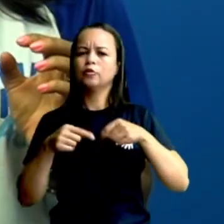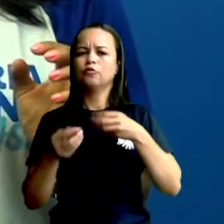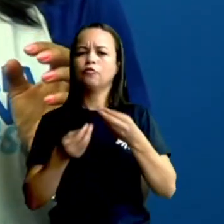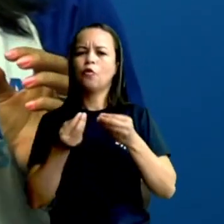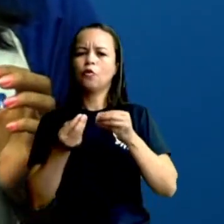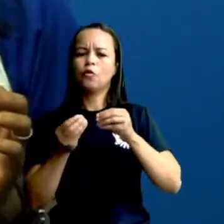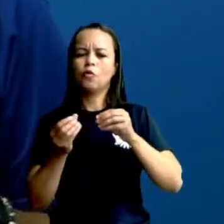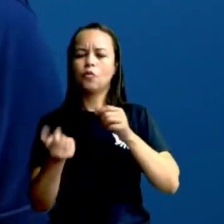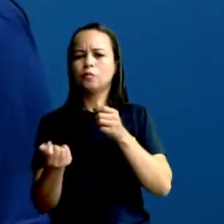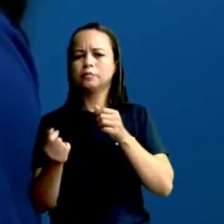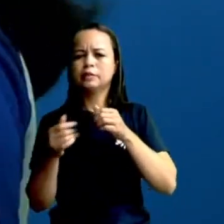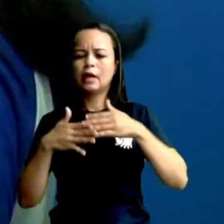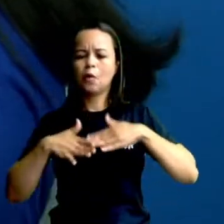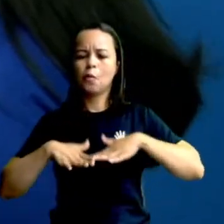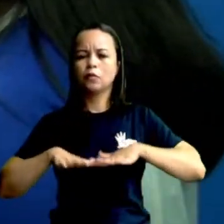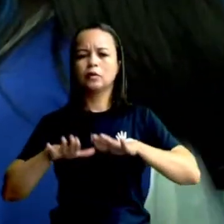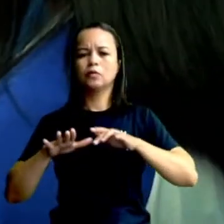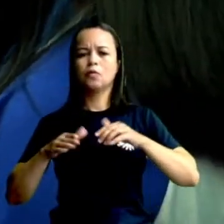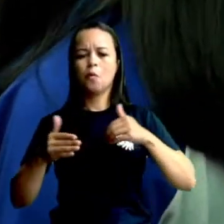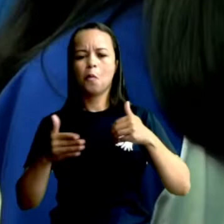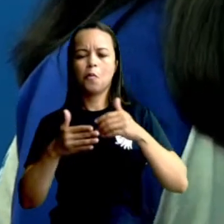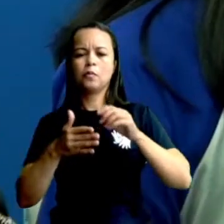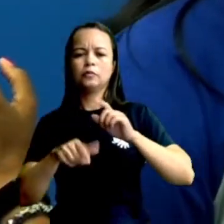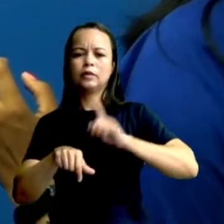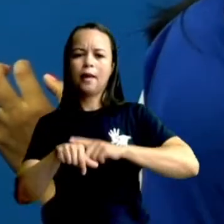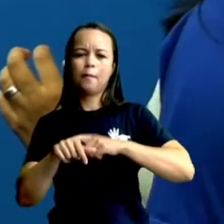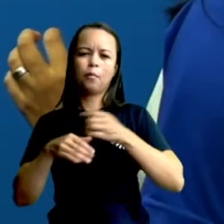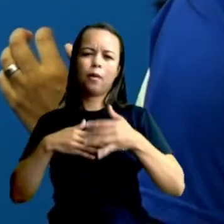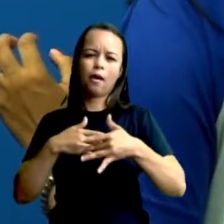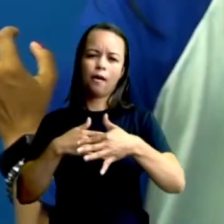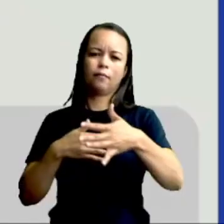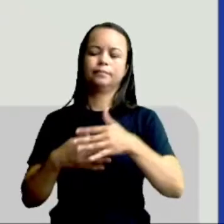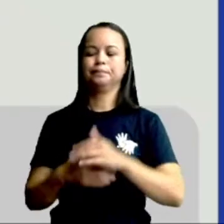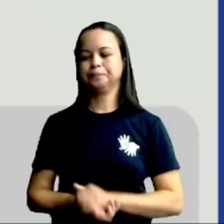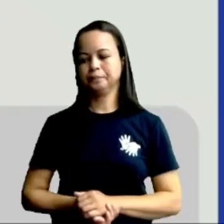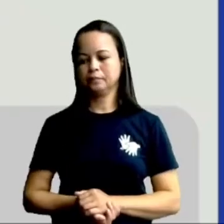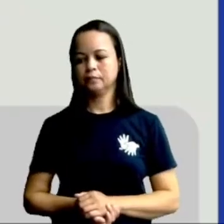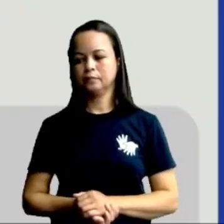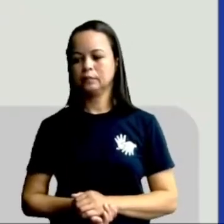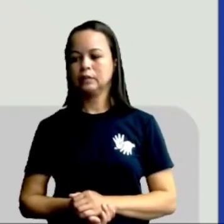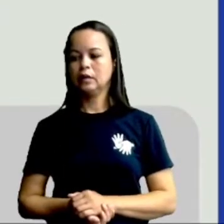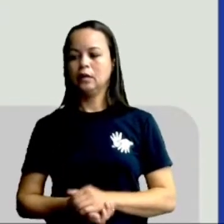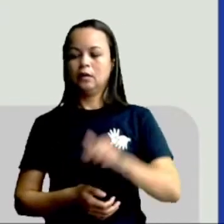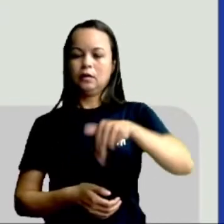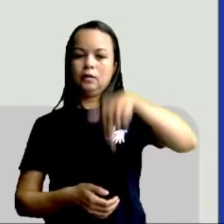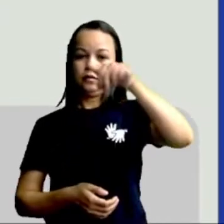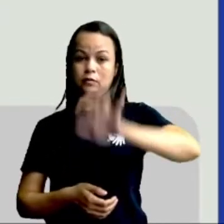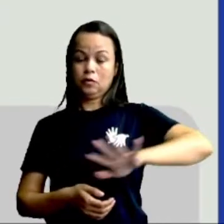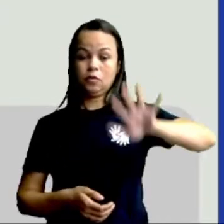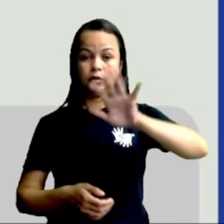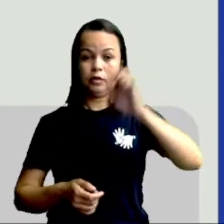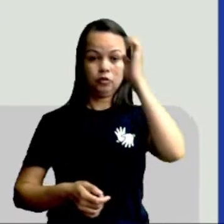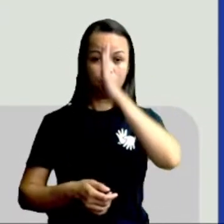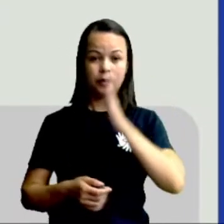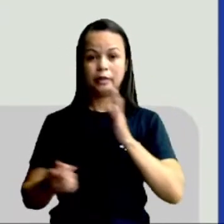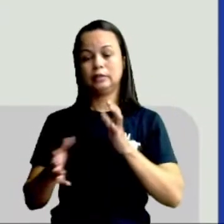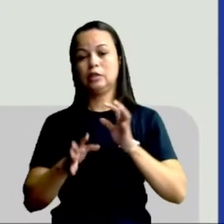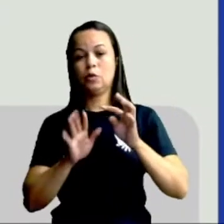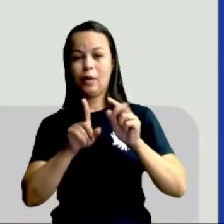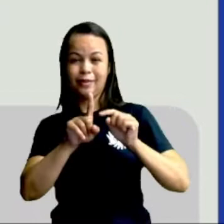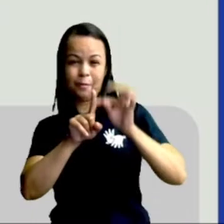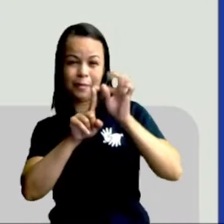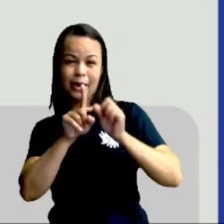tempo. Tá bom? A região Nordeste do Brasil apresenta temperaturas elevadas. Quem